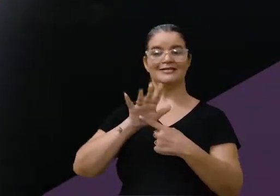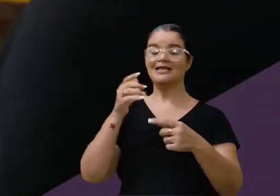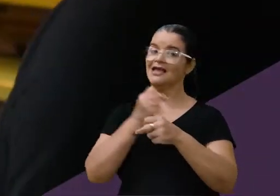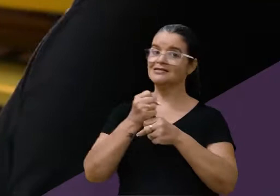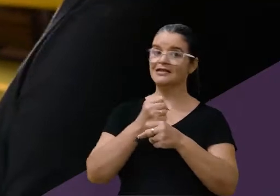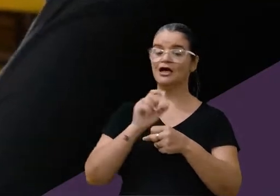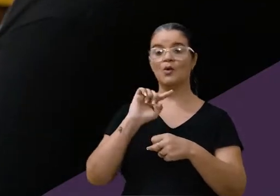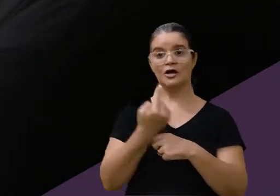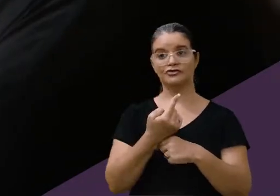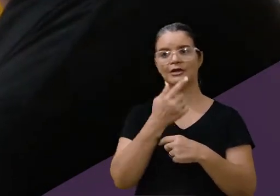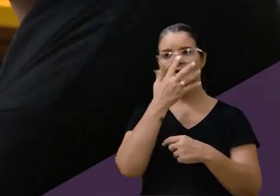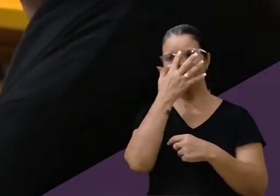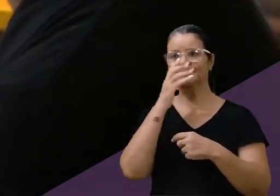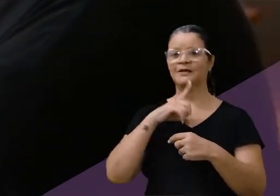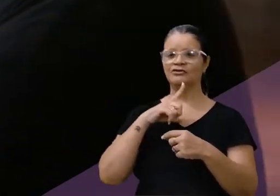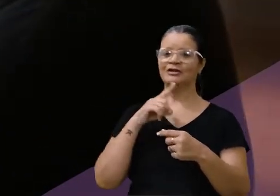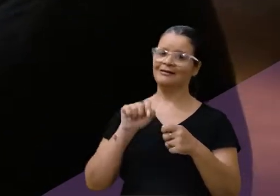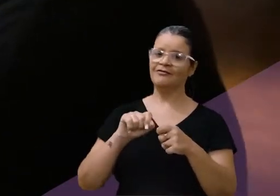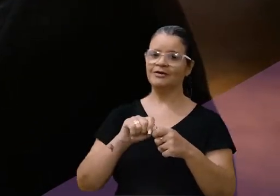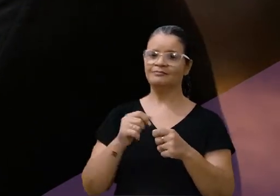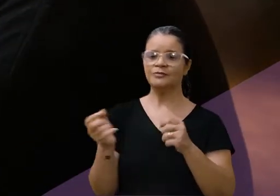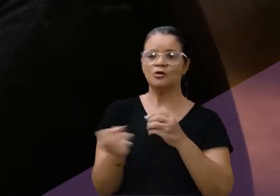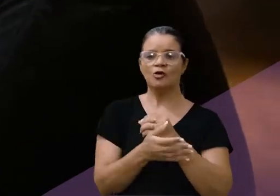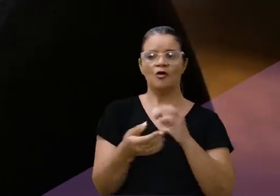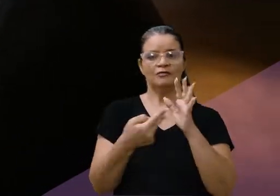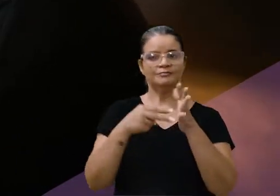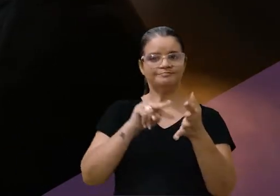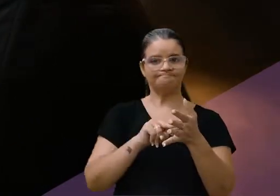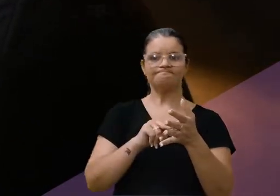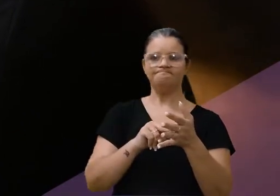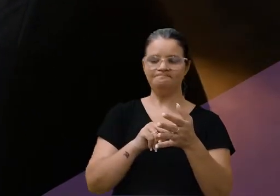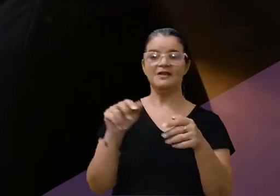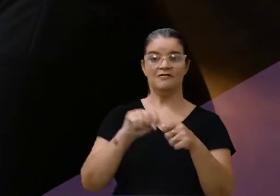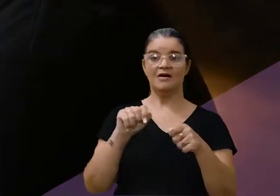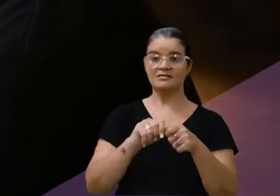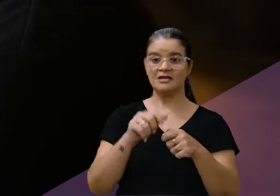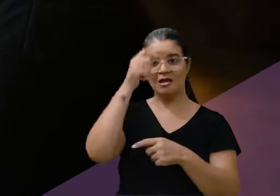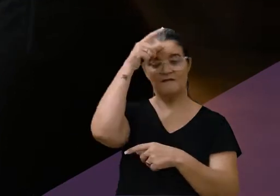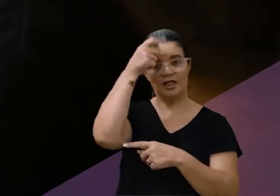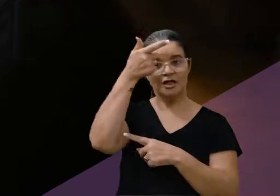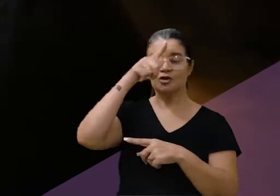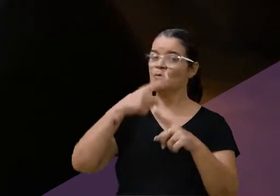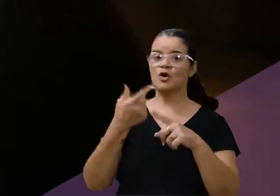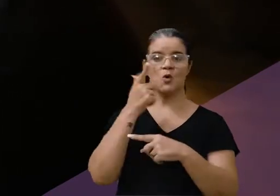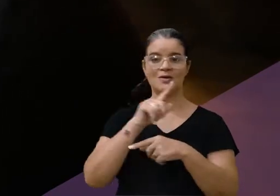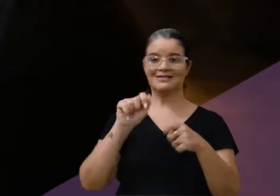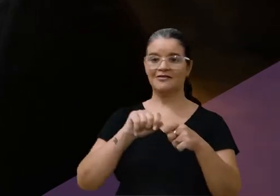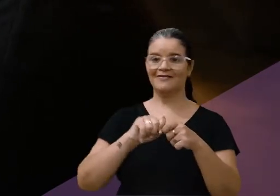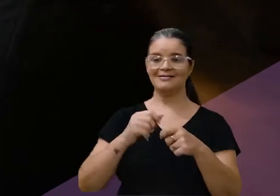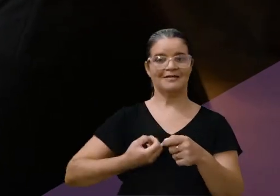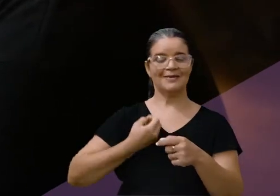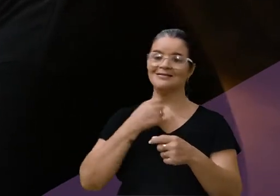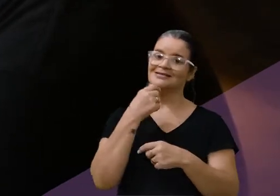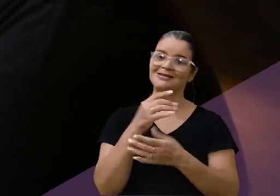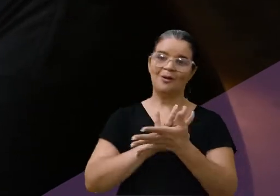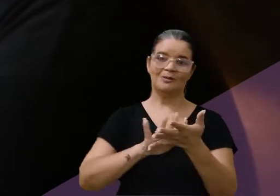esse ano a gente teve que se reinventar, né? Porque a gente não conseguiu fazer nada mais